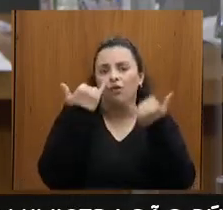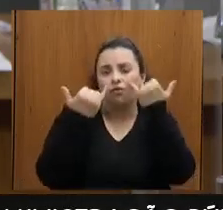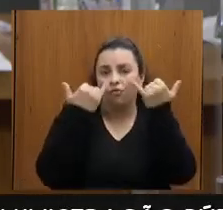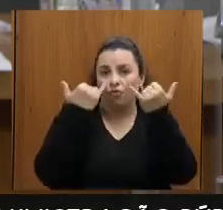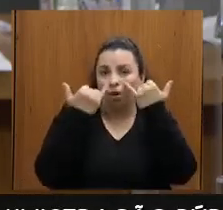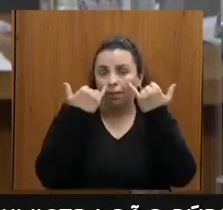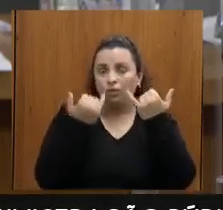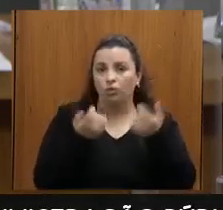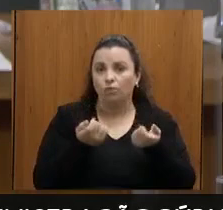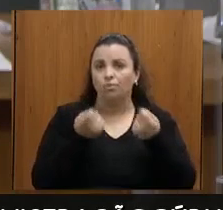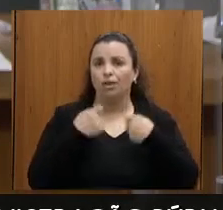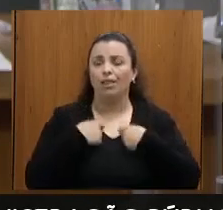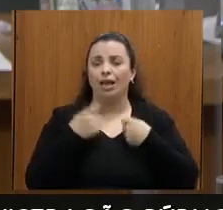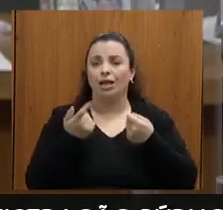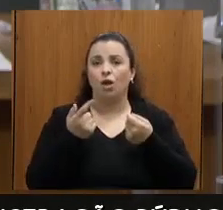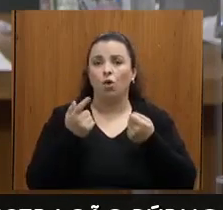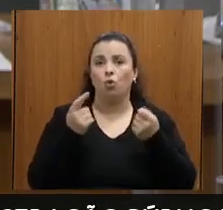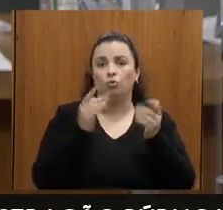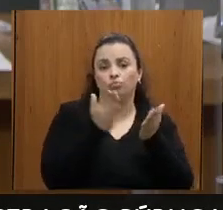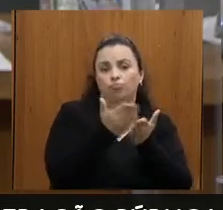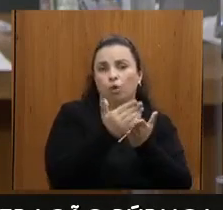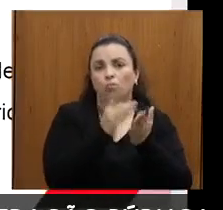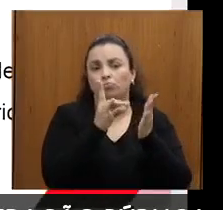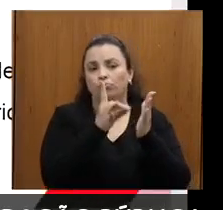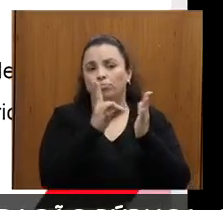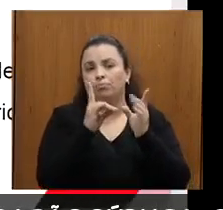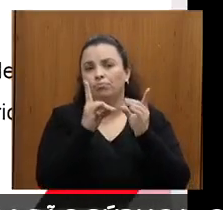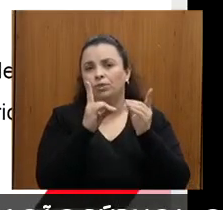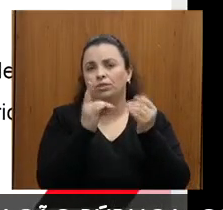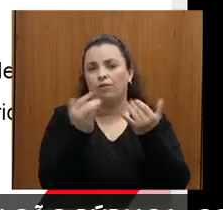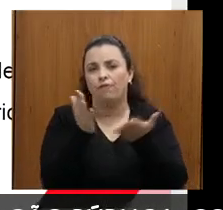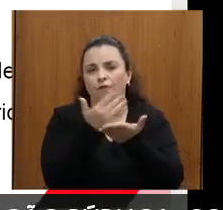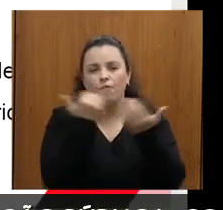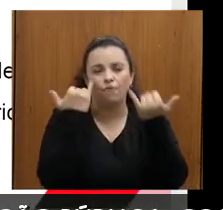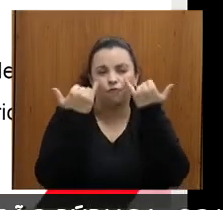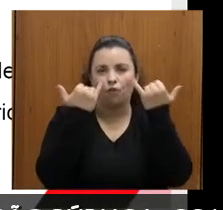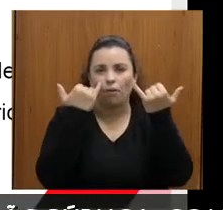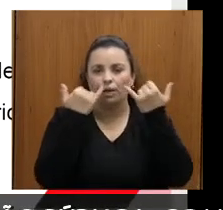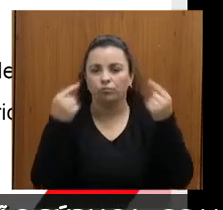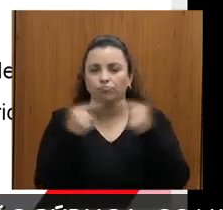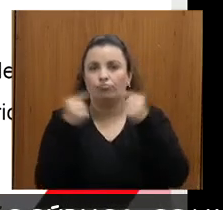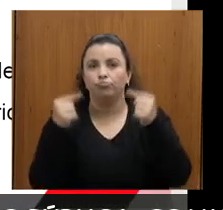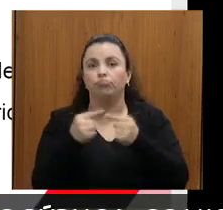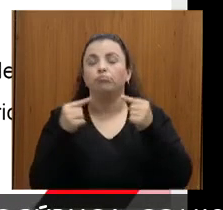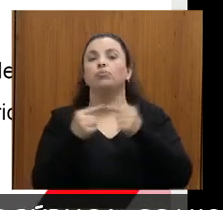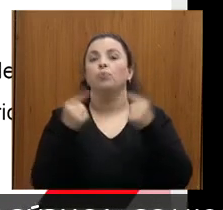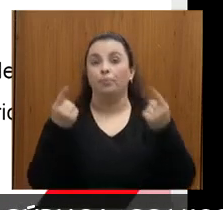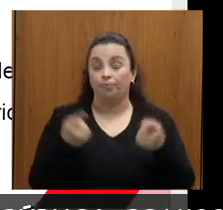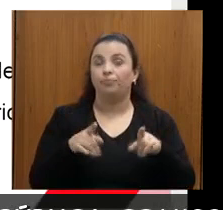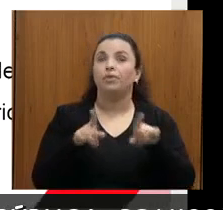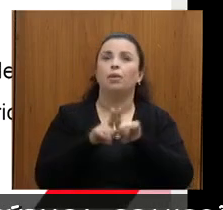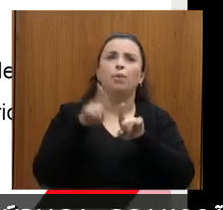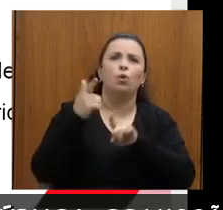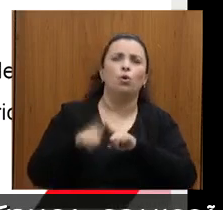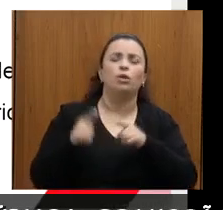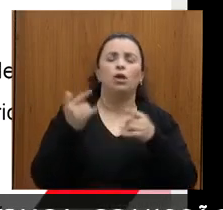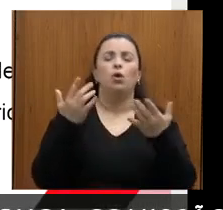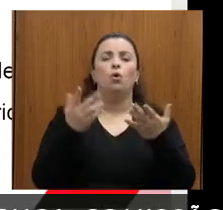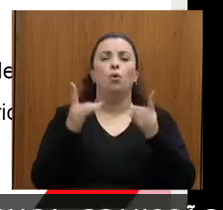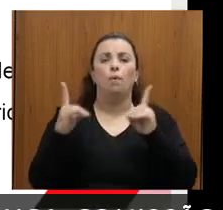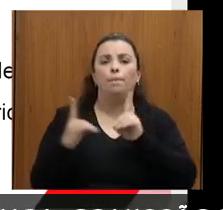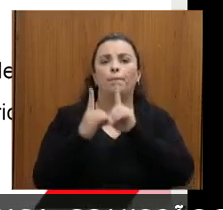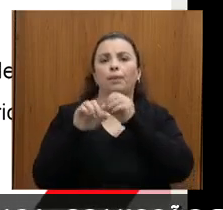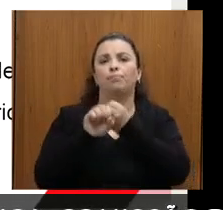casar esses dados para produzir informações de mais qualidade. O desenvolvimento do plantão digital para a Polícia Civil, o plantão digital